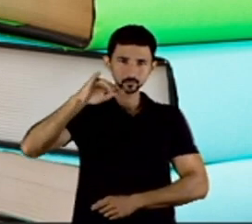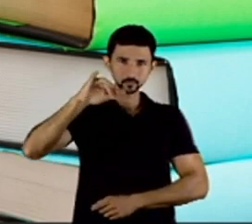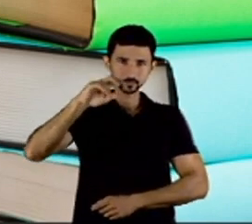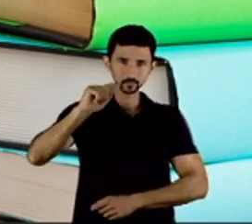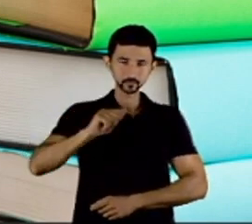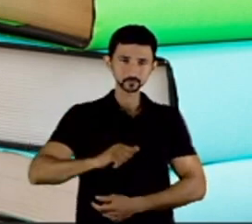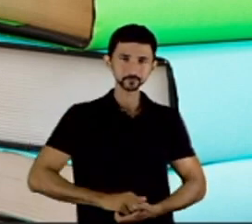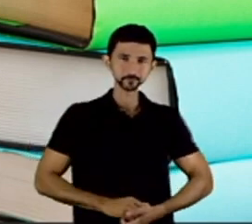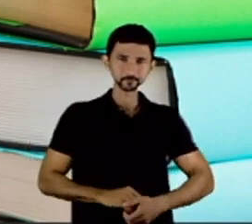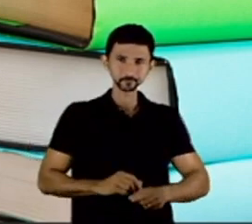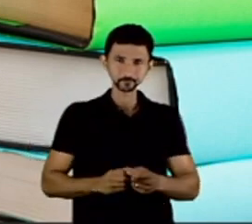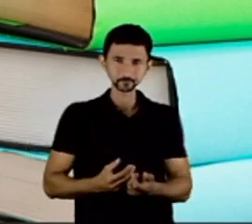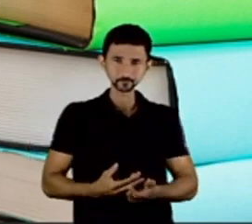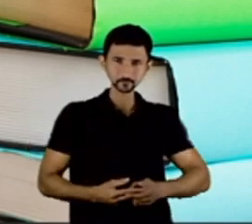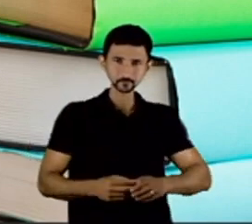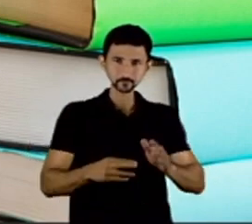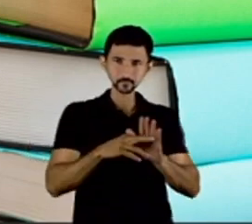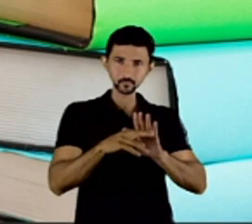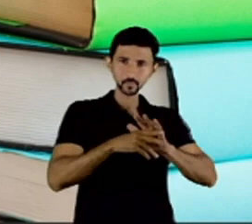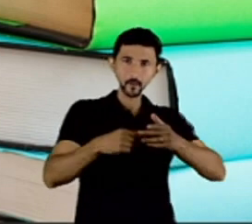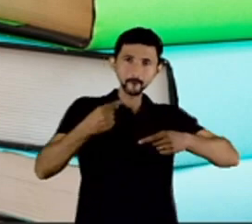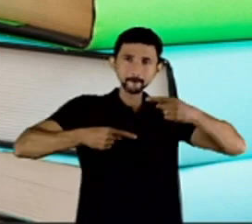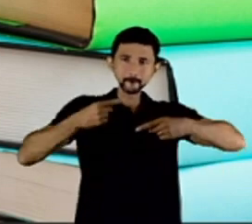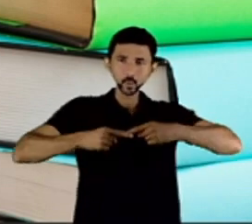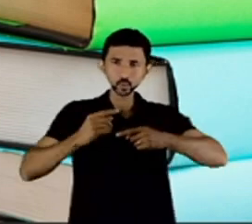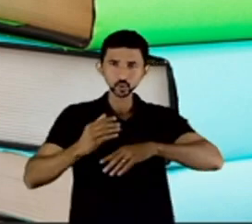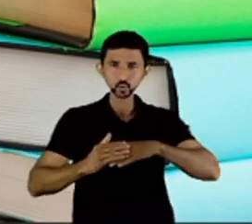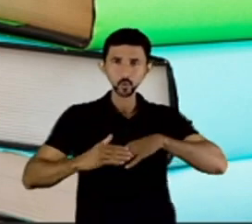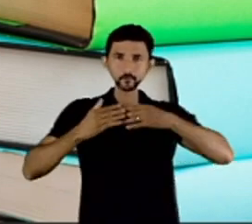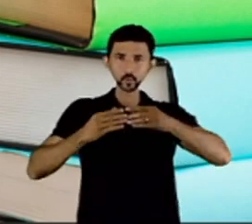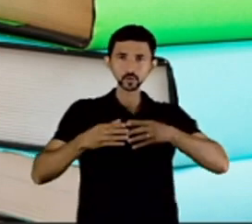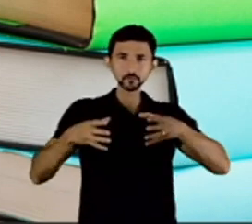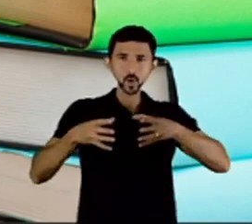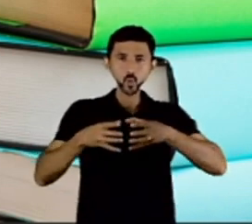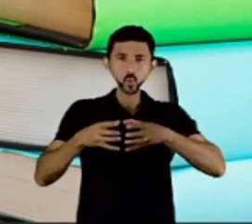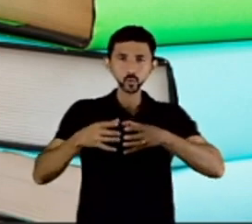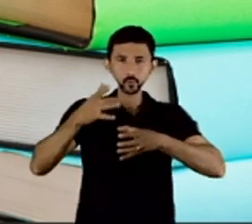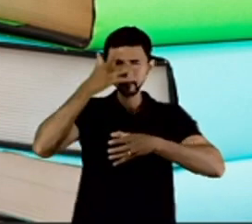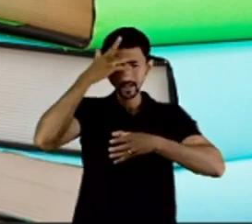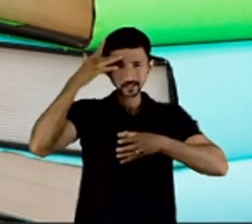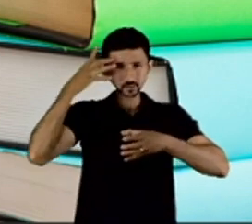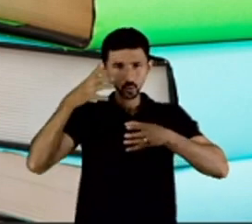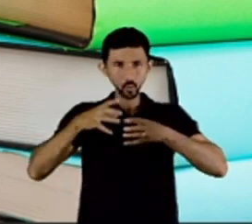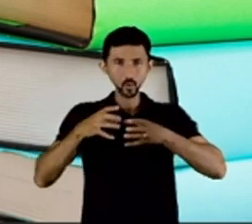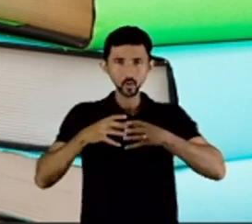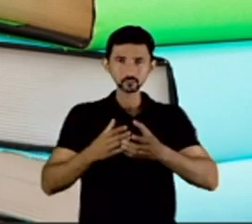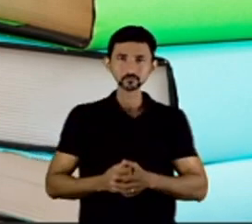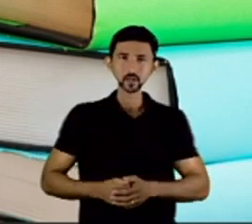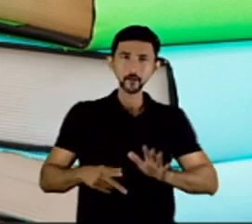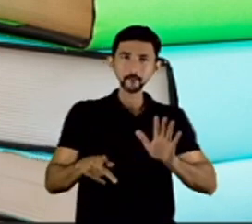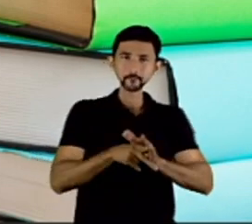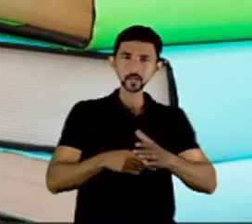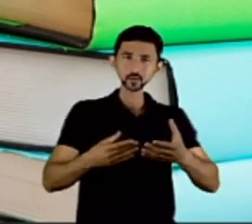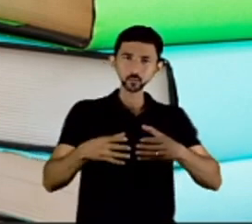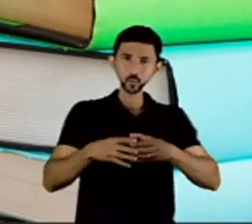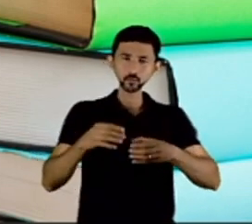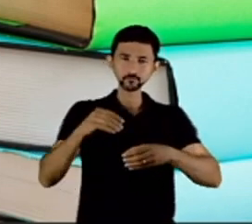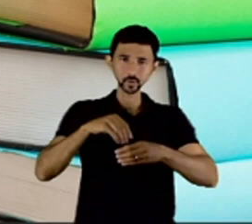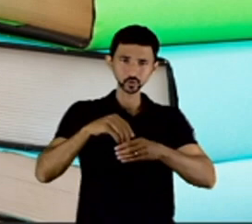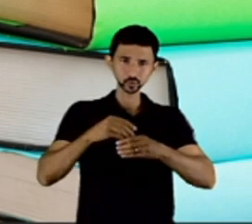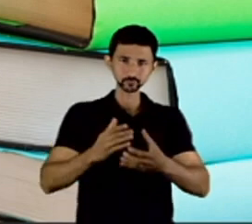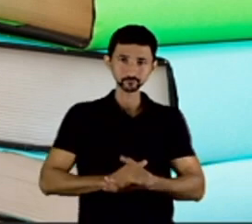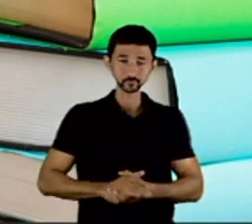político em que o poder é exercido por um pequeno grupo de pessoas pertencente ao mesmo partido, classe